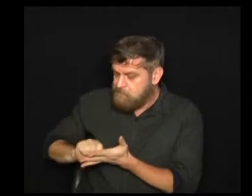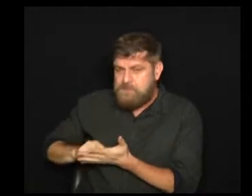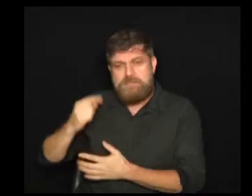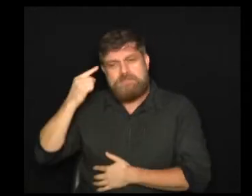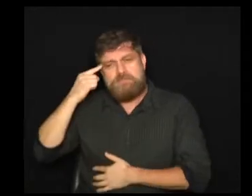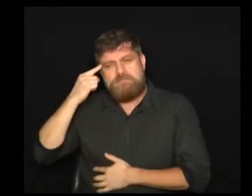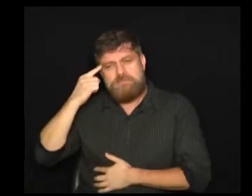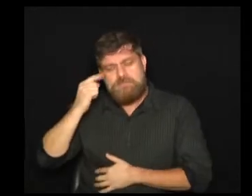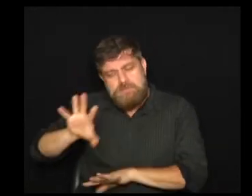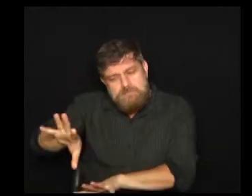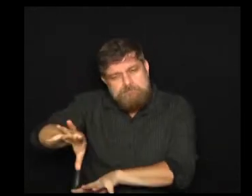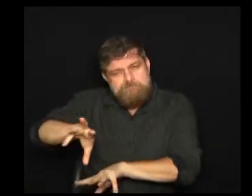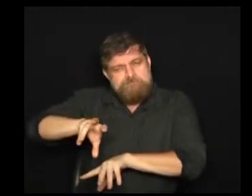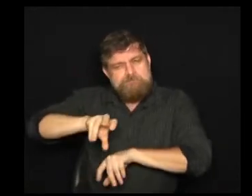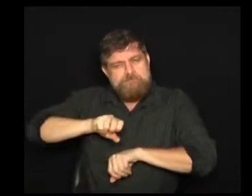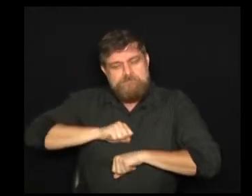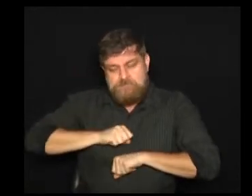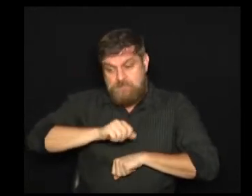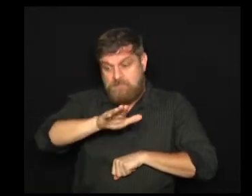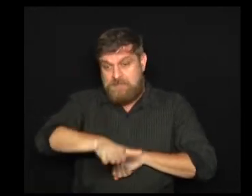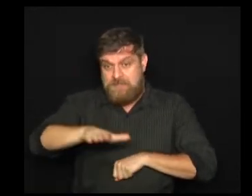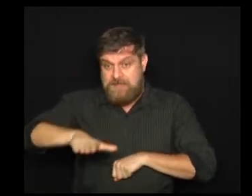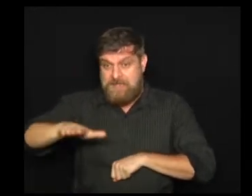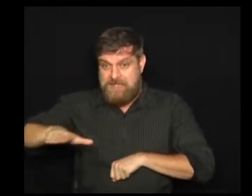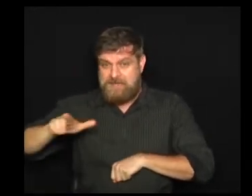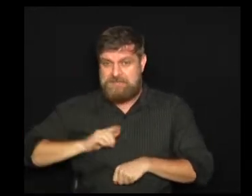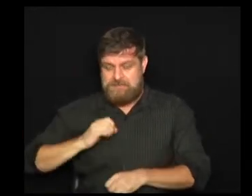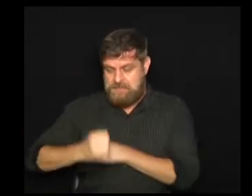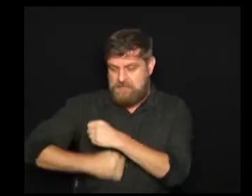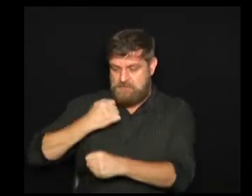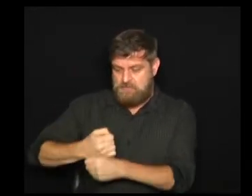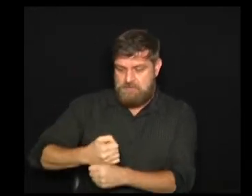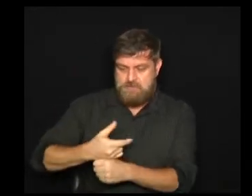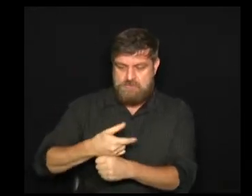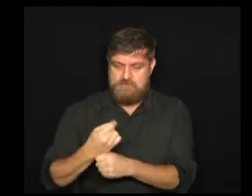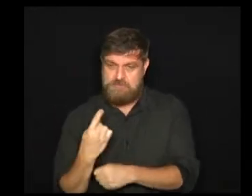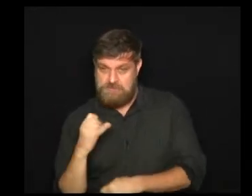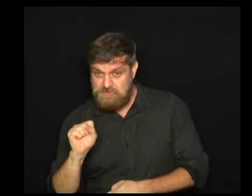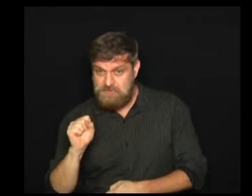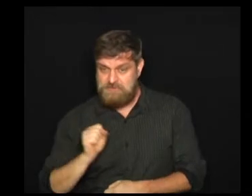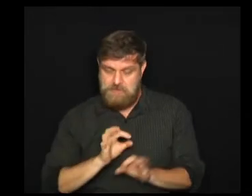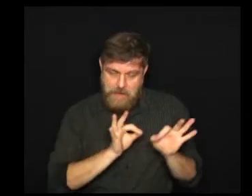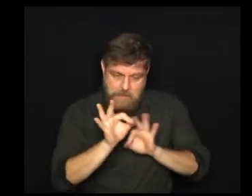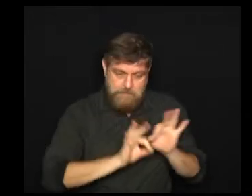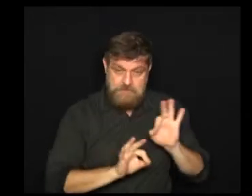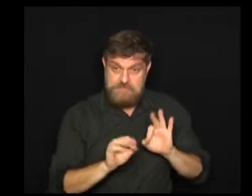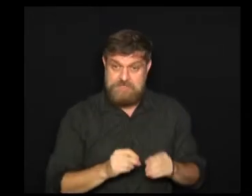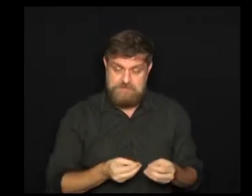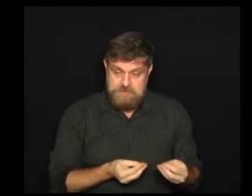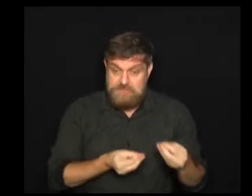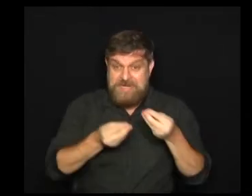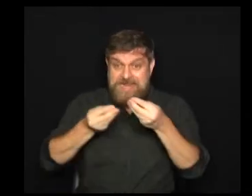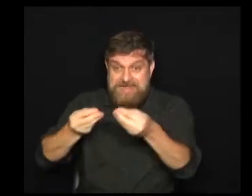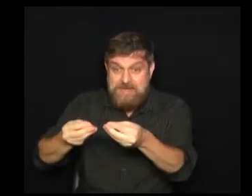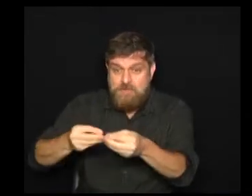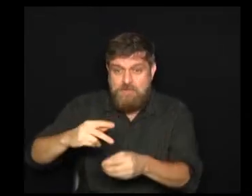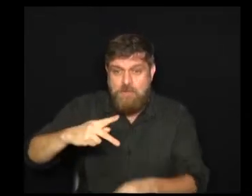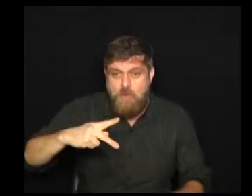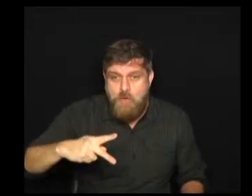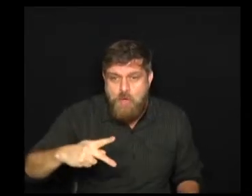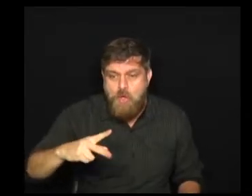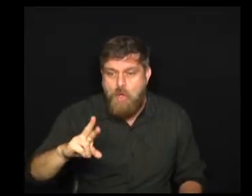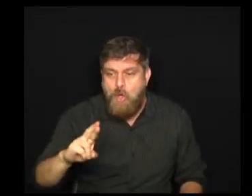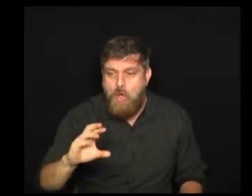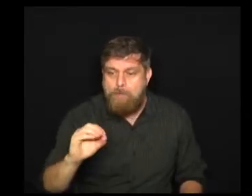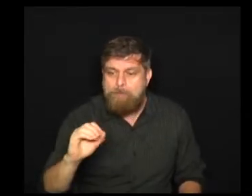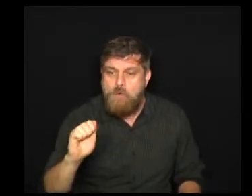nos inspiramos nessas crianças, escrevemos lá em 2018 um projeto para o PROAC, conseguimos ser contemplados, e desse projeto